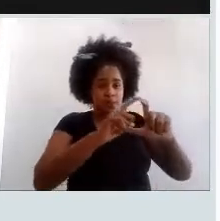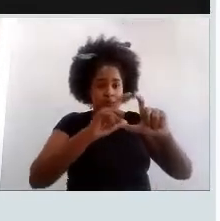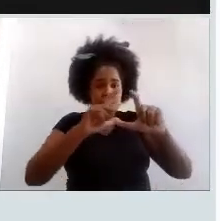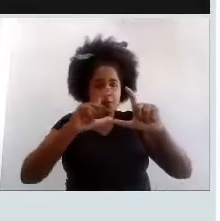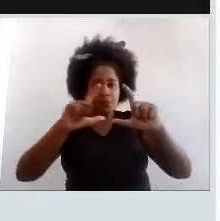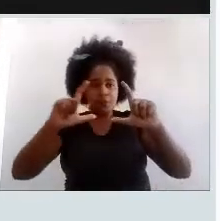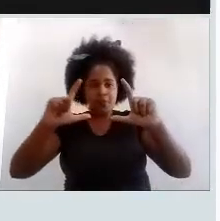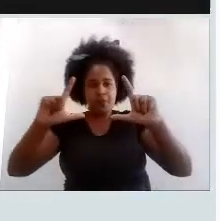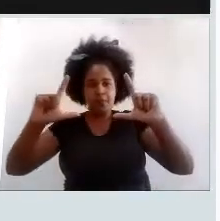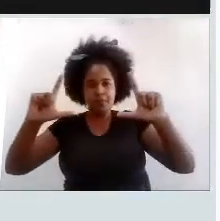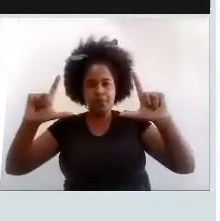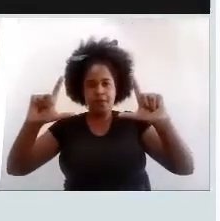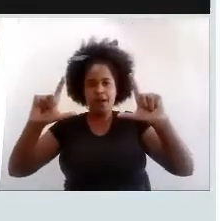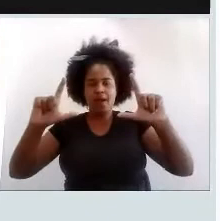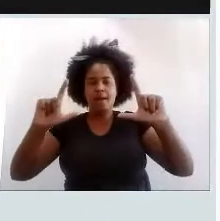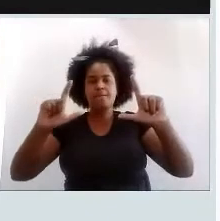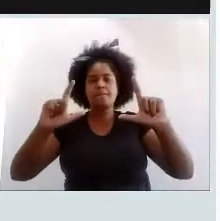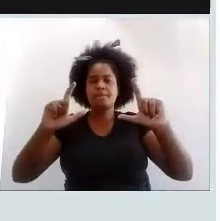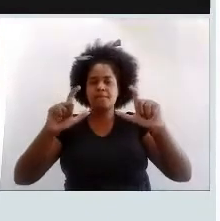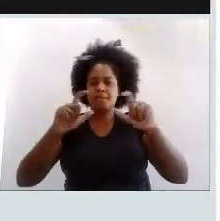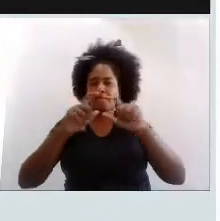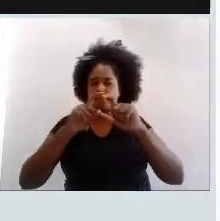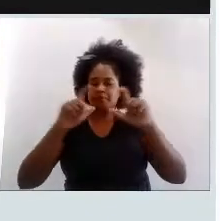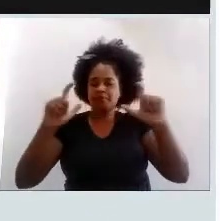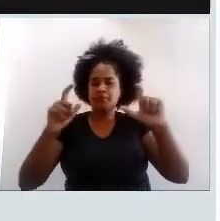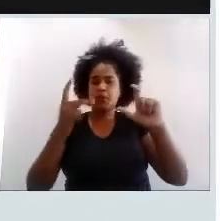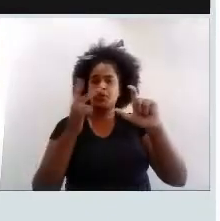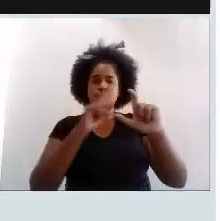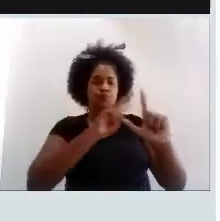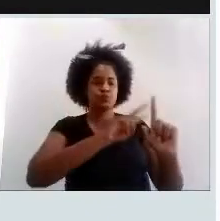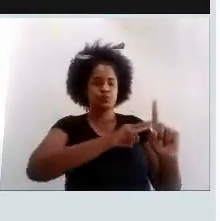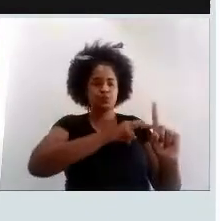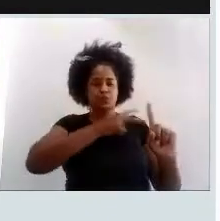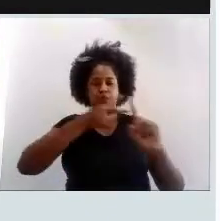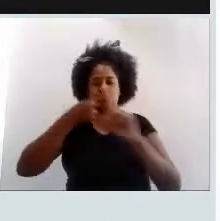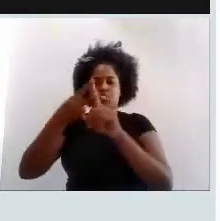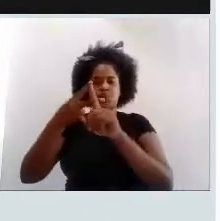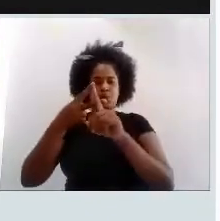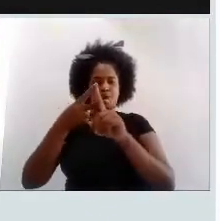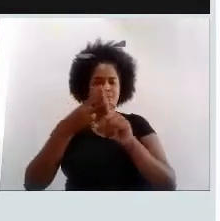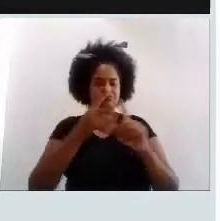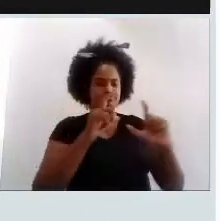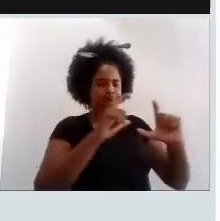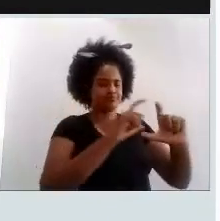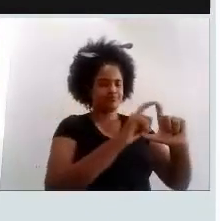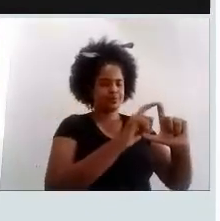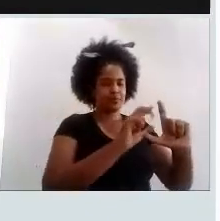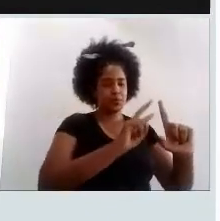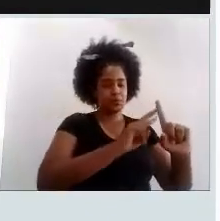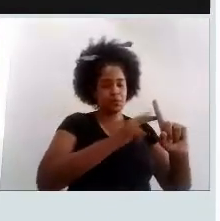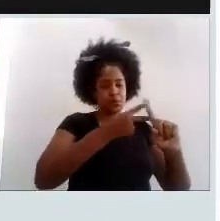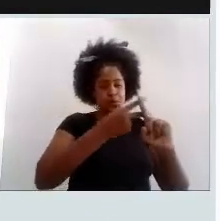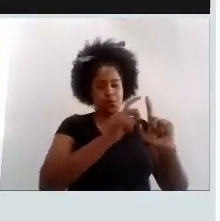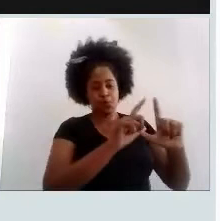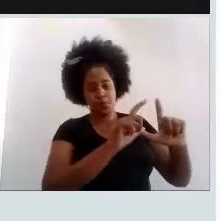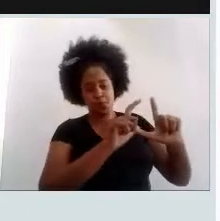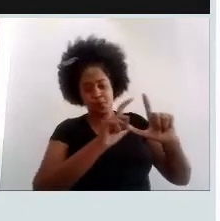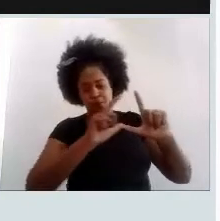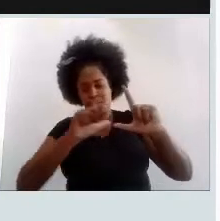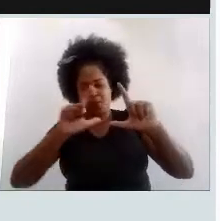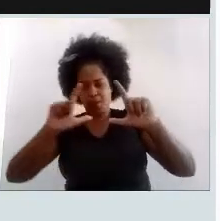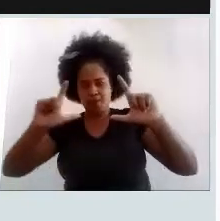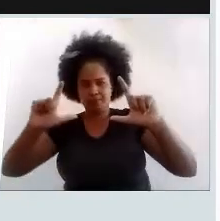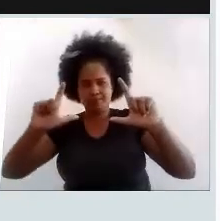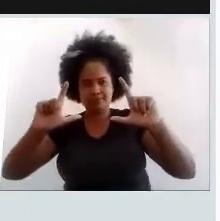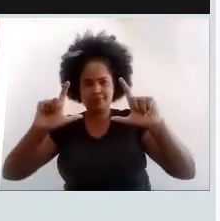primeira, certo? Mas ela não vai deixar de ser a mesma figura. Então, semelhança de figura é isso. Você vai ter uma